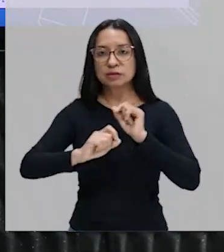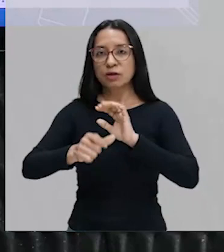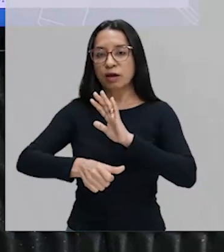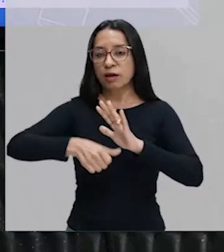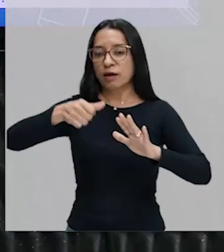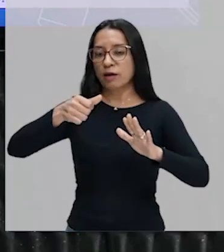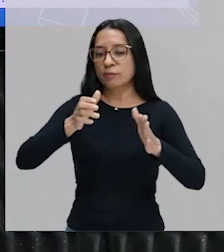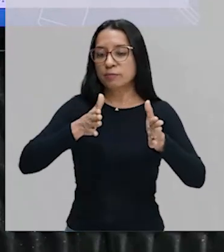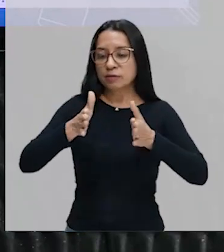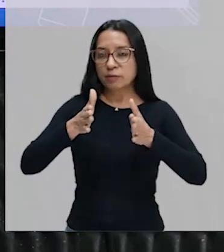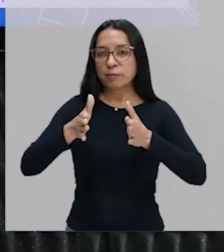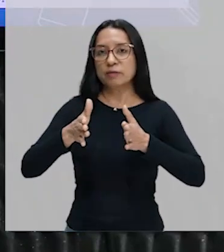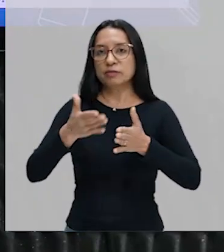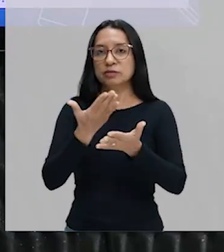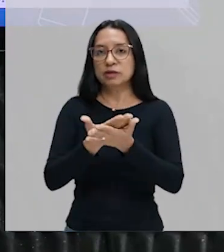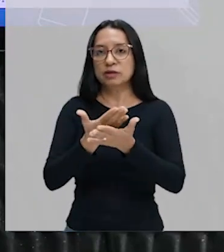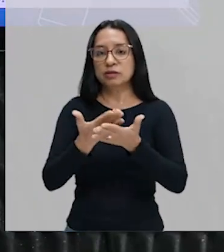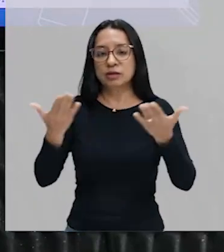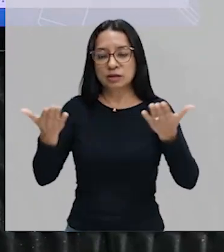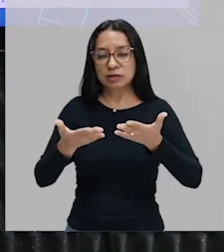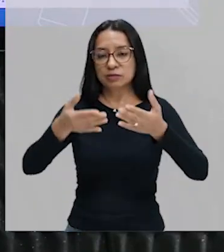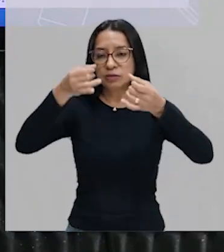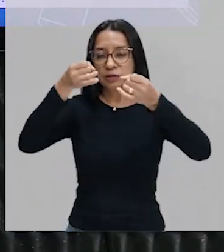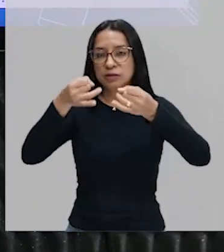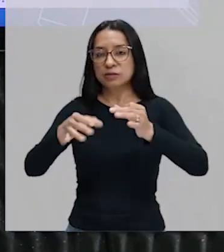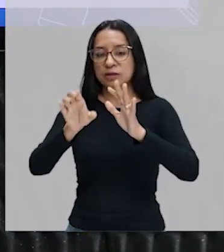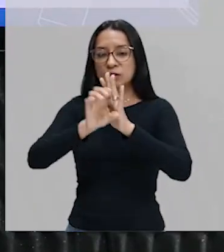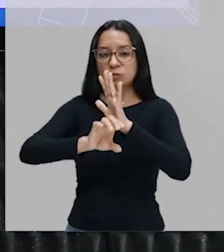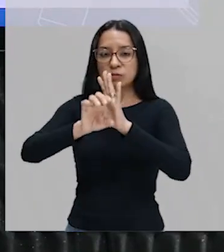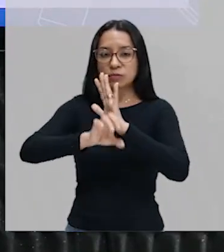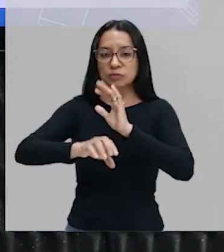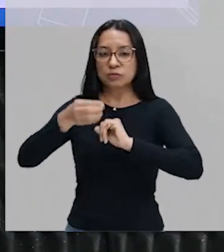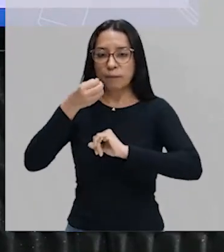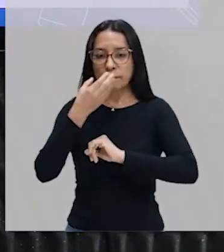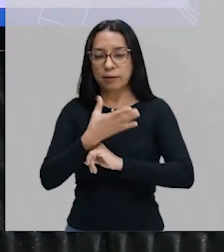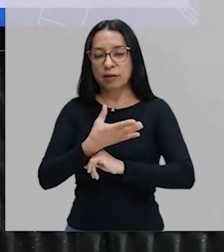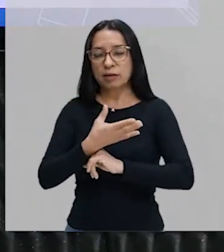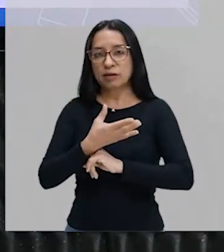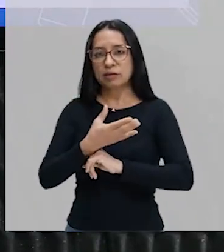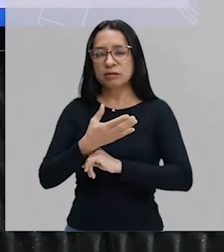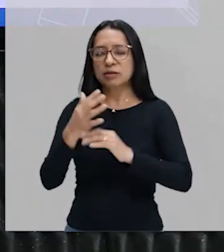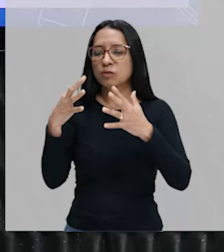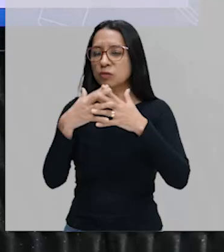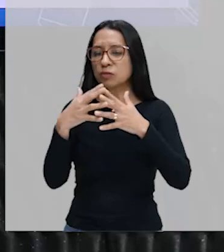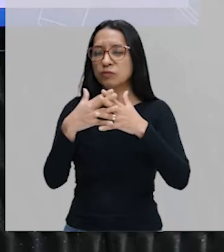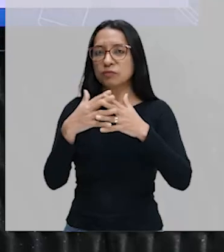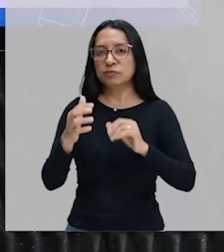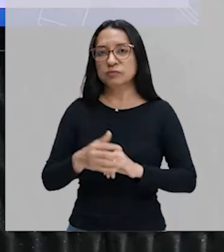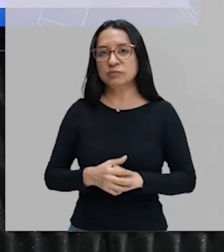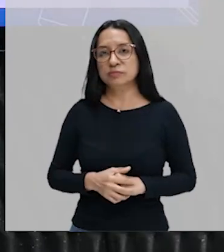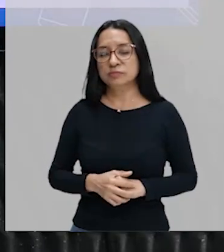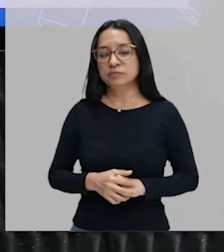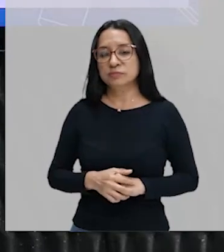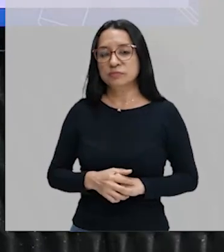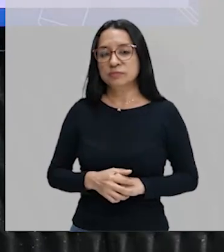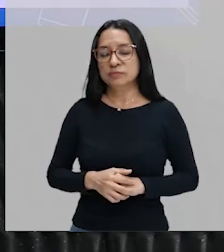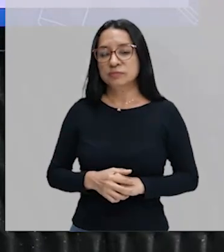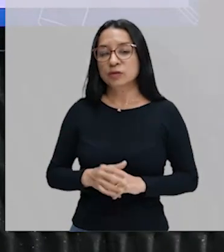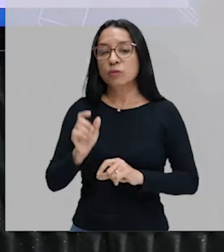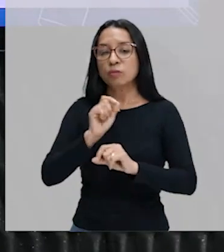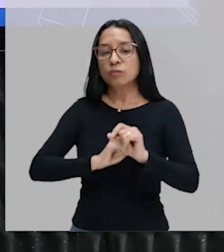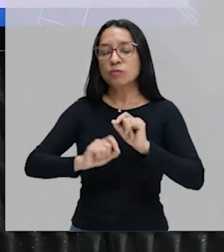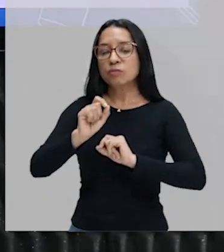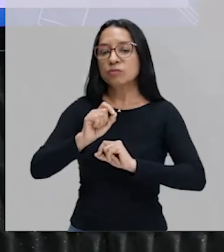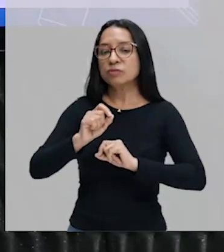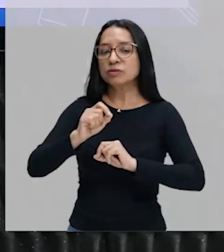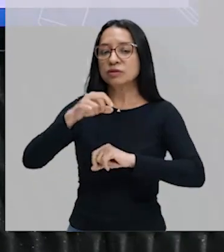primeira parte, tá? Agora nós vamos explicar um conceito muito bacana e que às vezes confunde, né? Marcos, o que é nação,